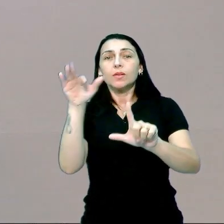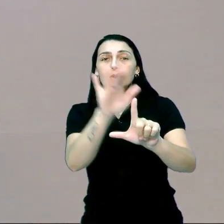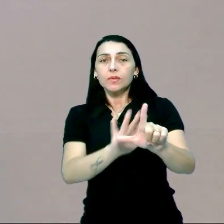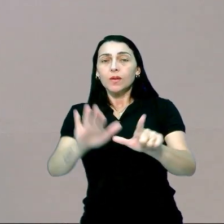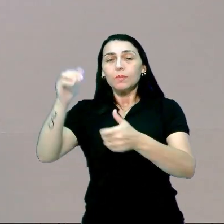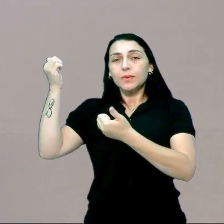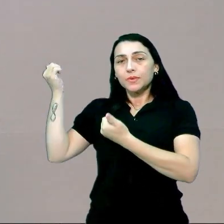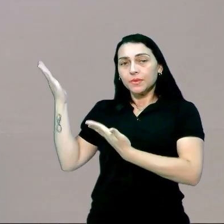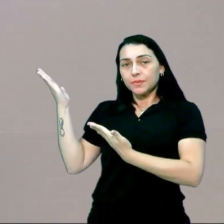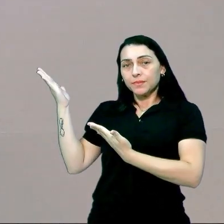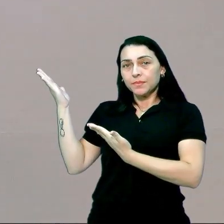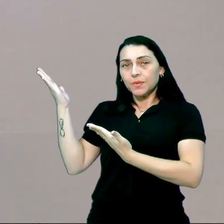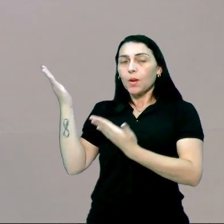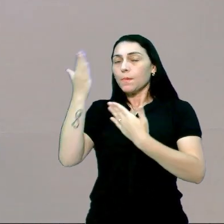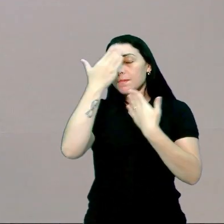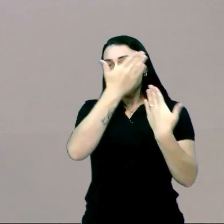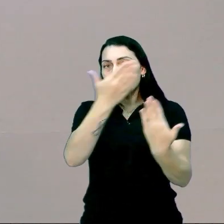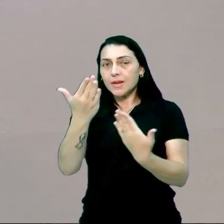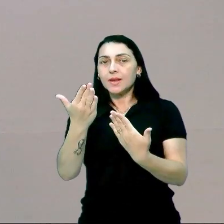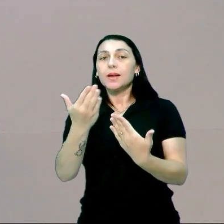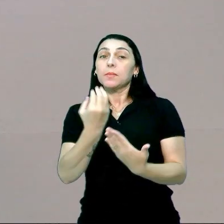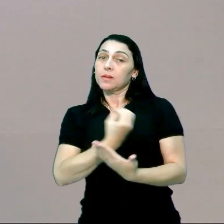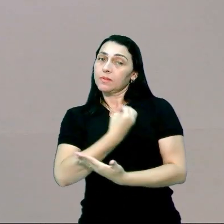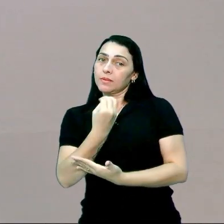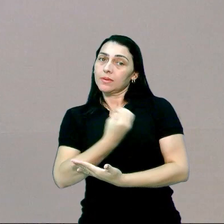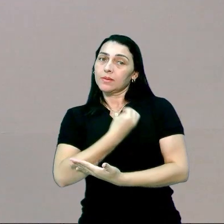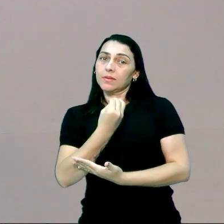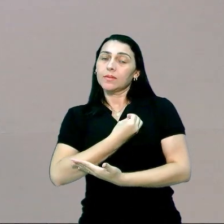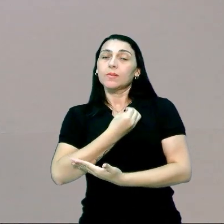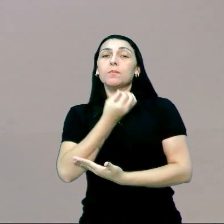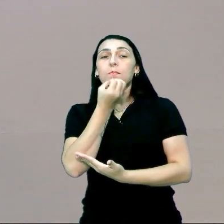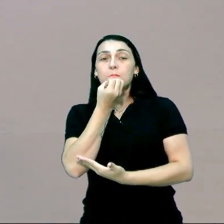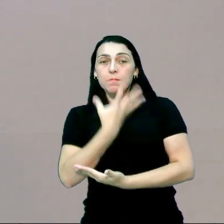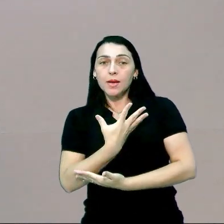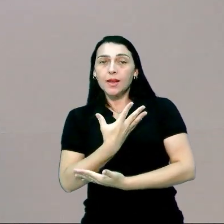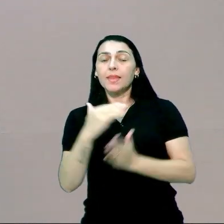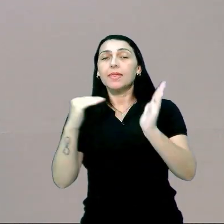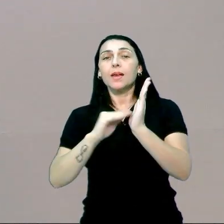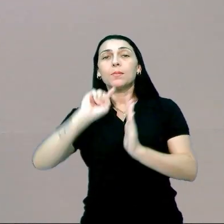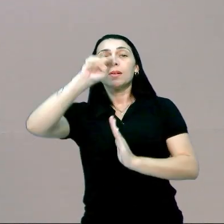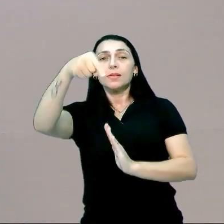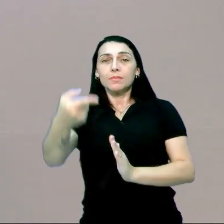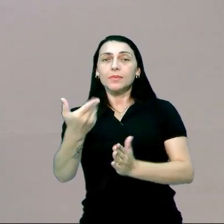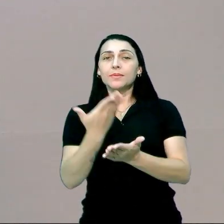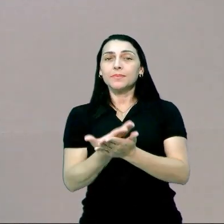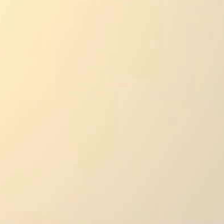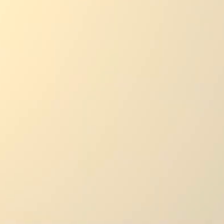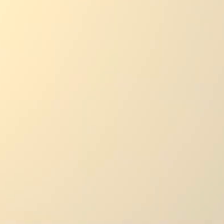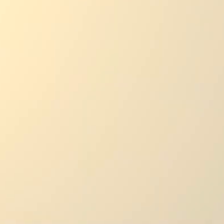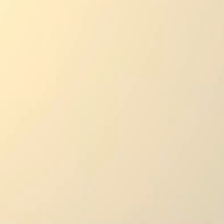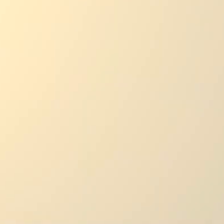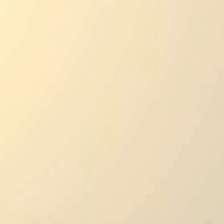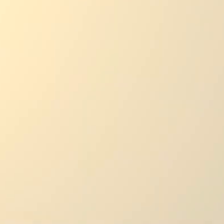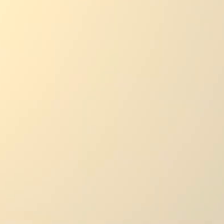nossas plataformas. Muito obrigado pela sua participação, fiquem bem e até a próxima!